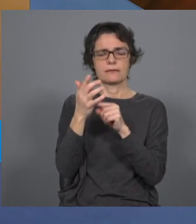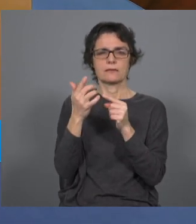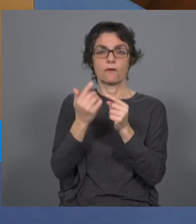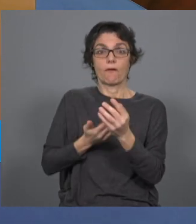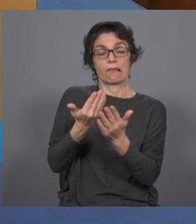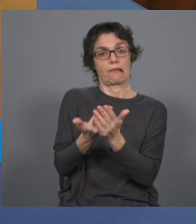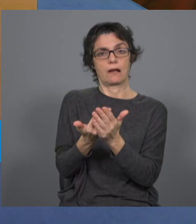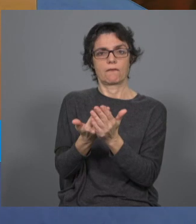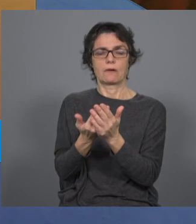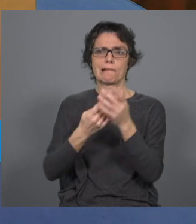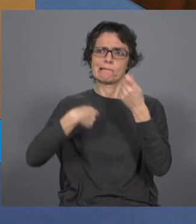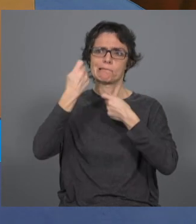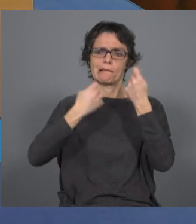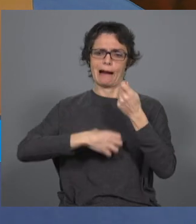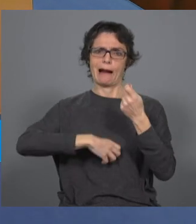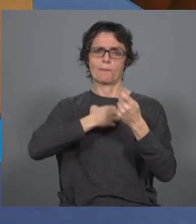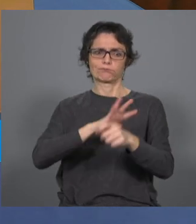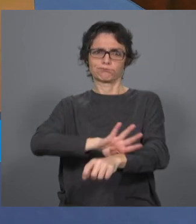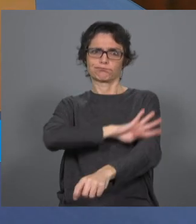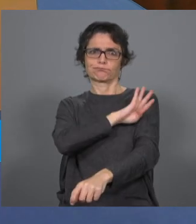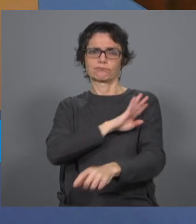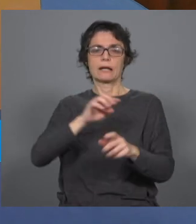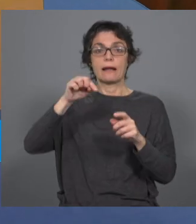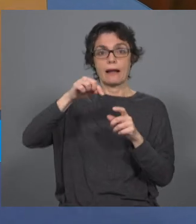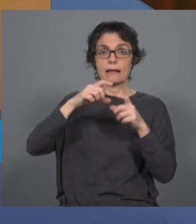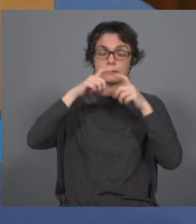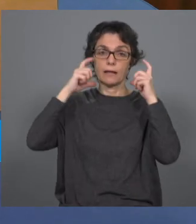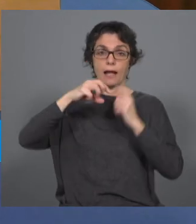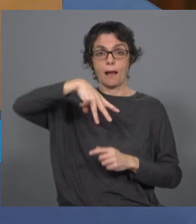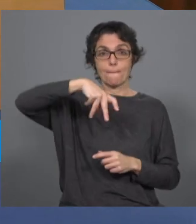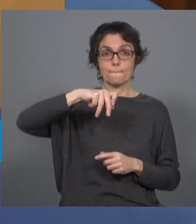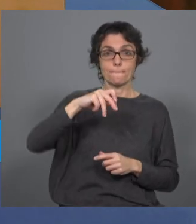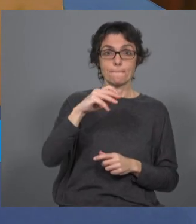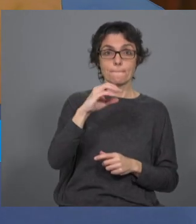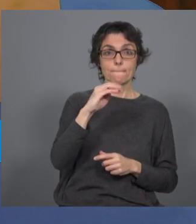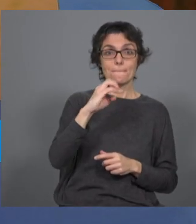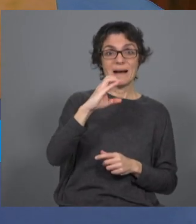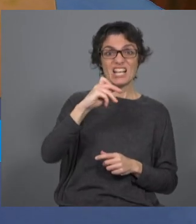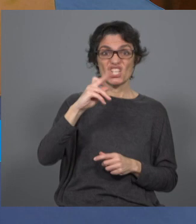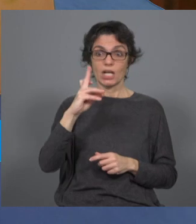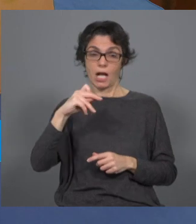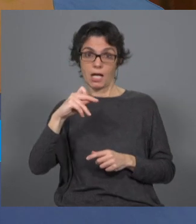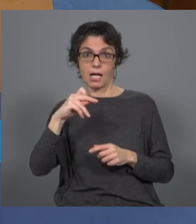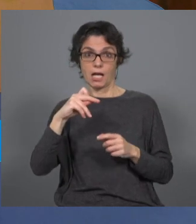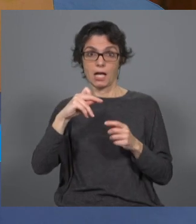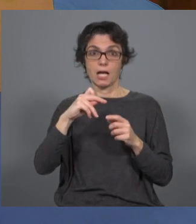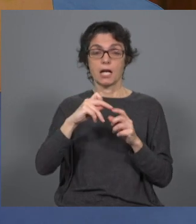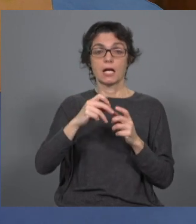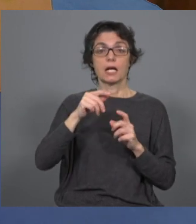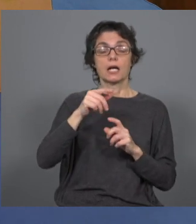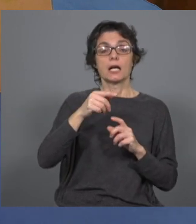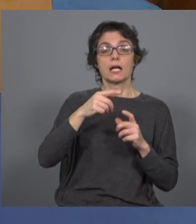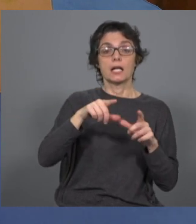persona, máscara, vai ser traduzida a palavra para o latim, que por sua vez dá origem à palavra portuguesa, mas também